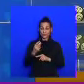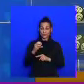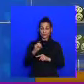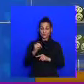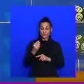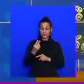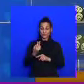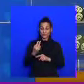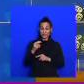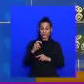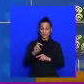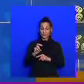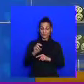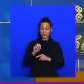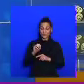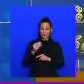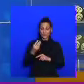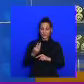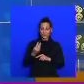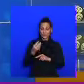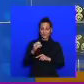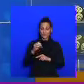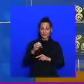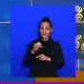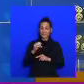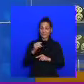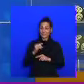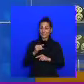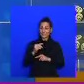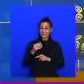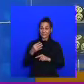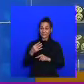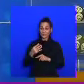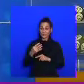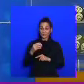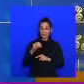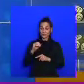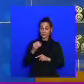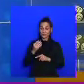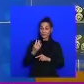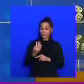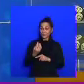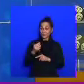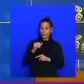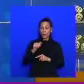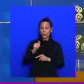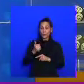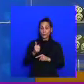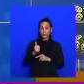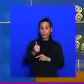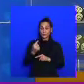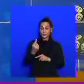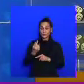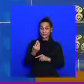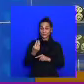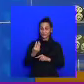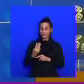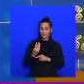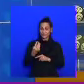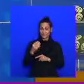20, 25, 03, 14, 04, 11,